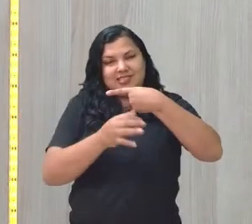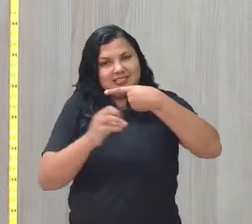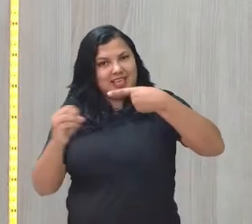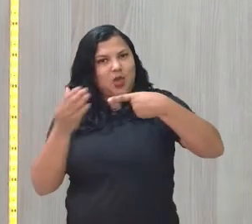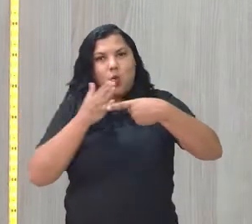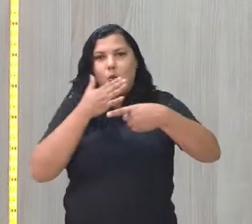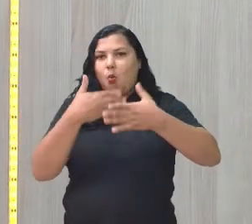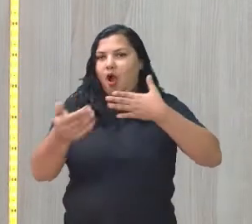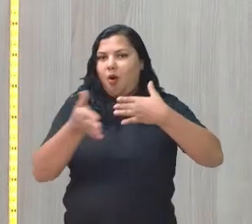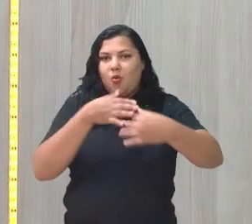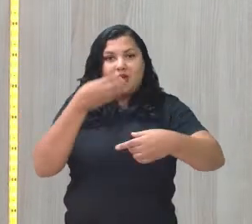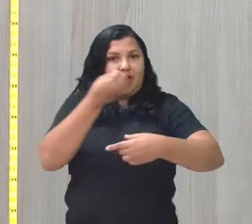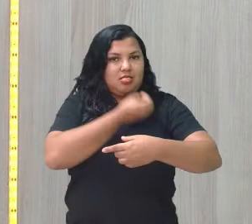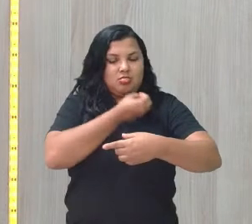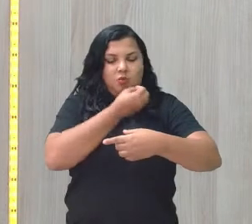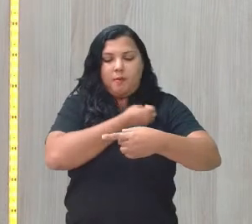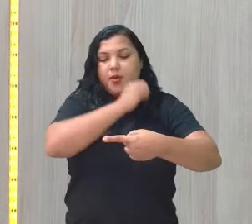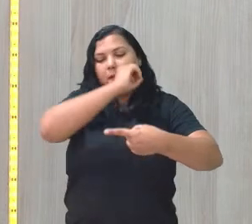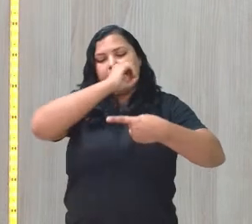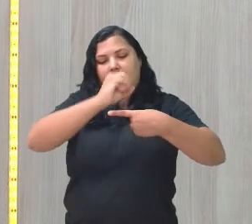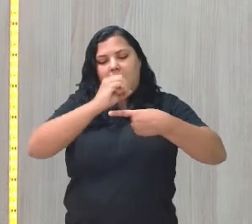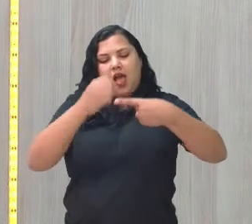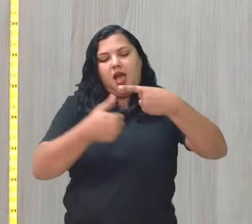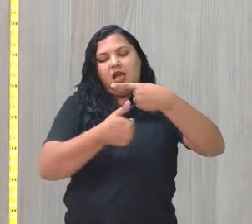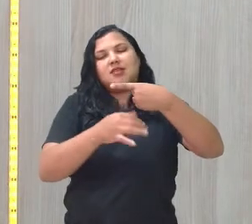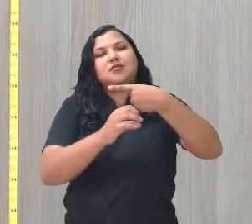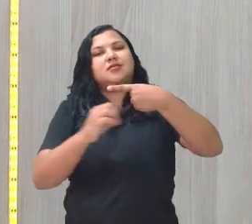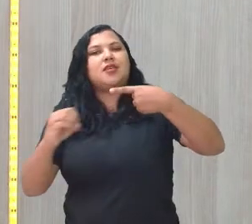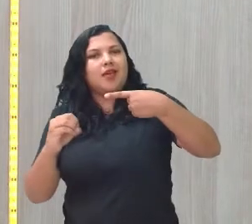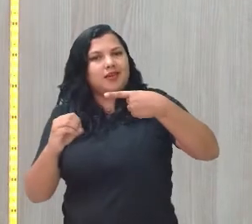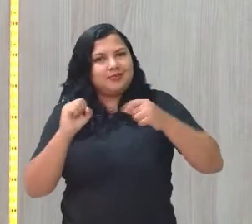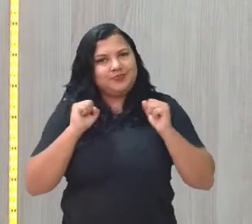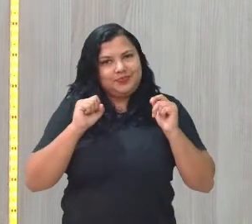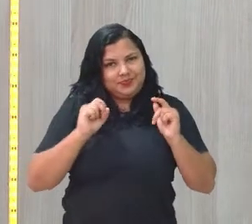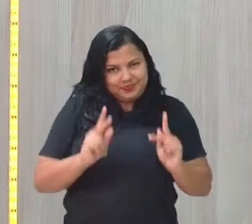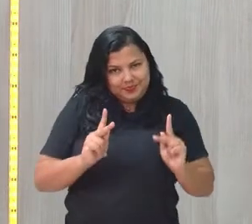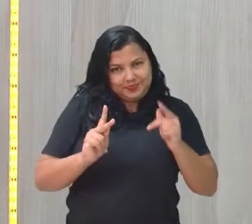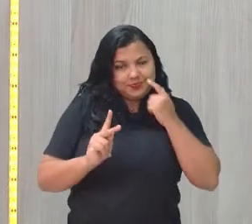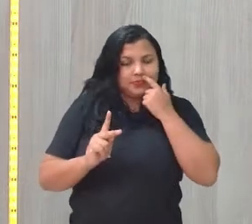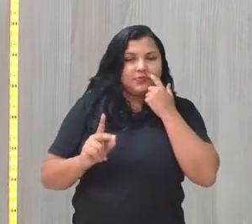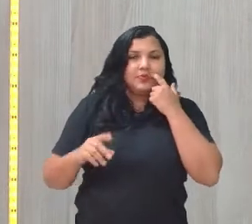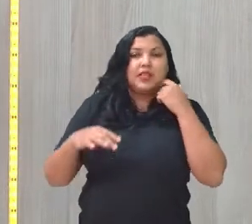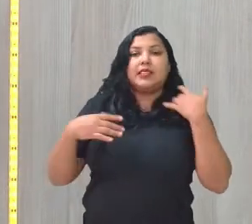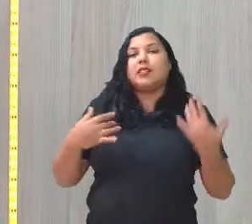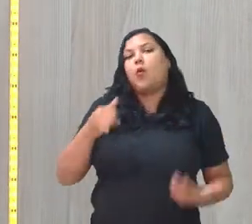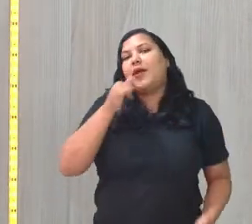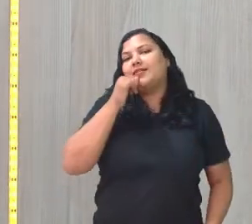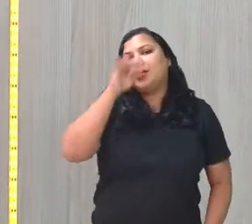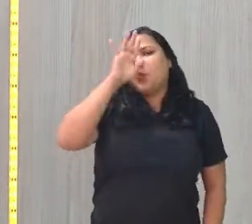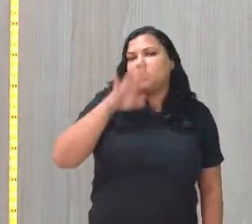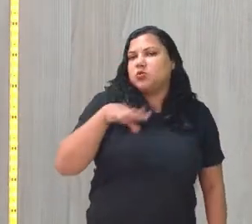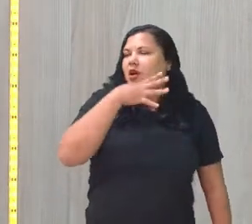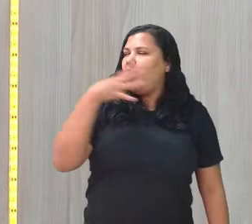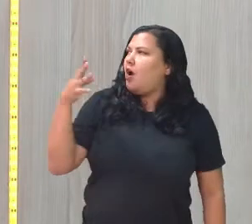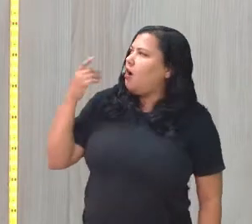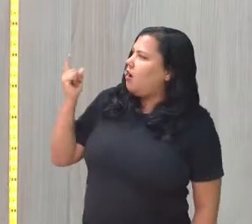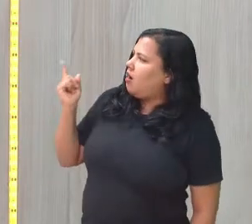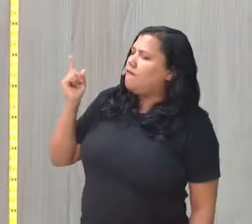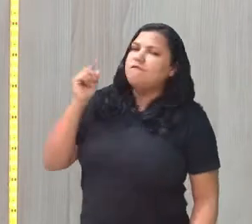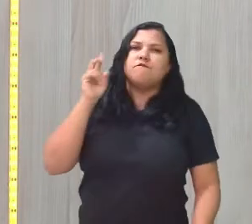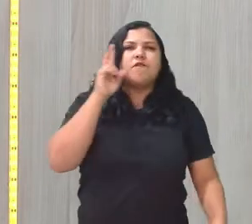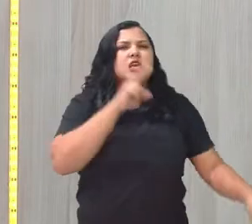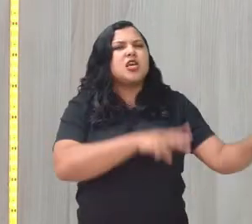Então, quando você imagina que tudo ali vai estar relacionado ao 100 e pega uma malha dessa para